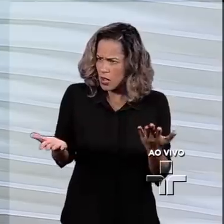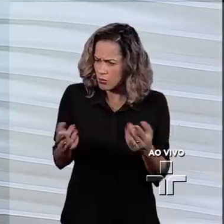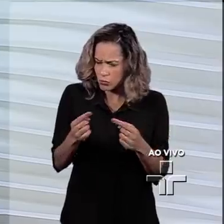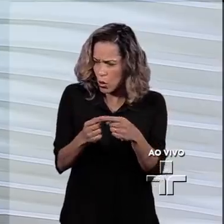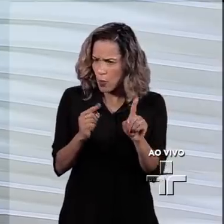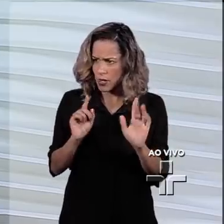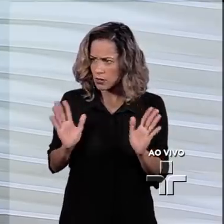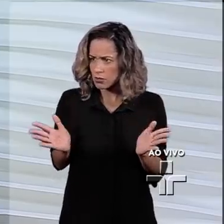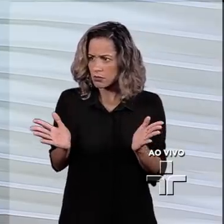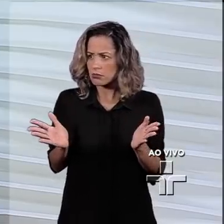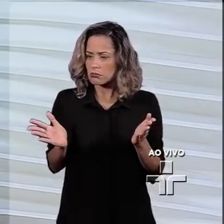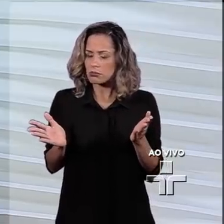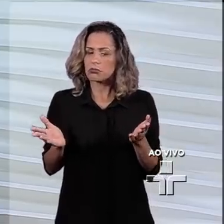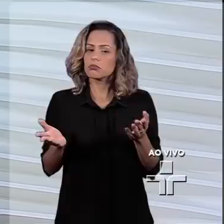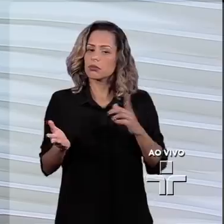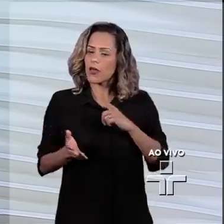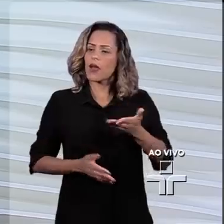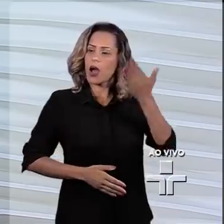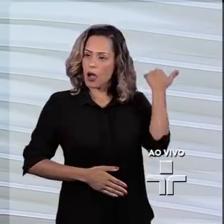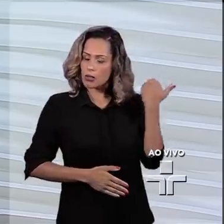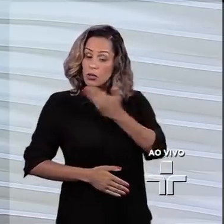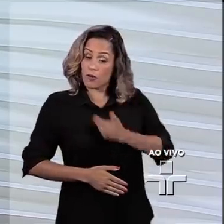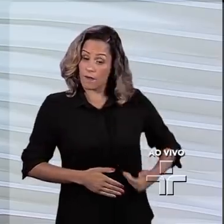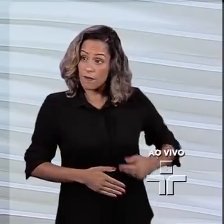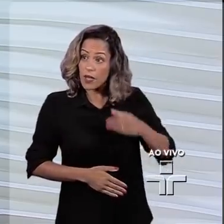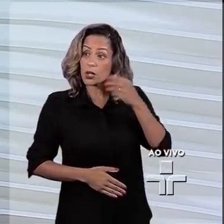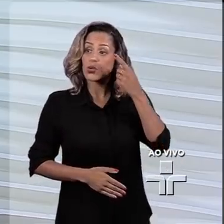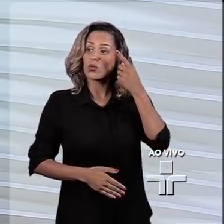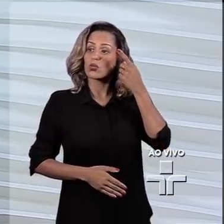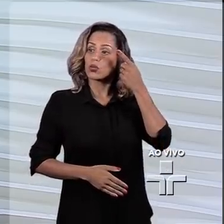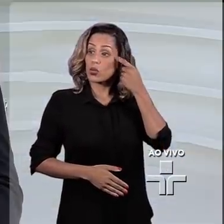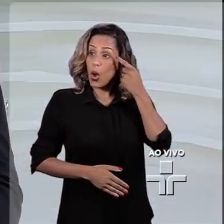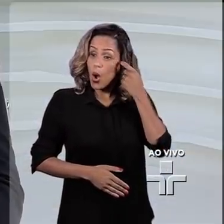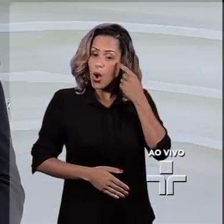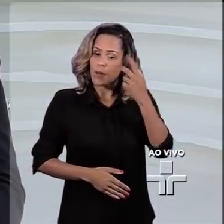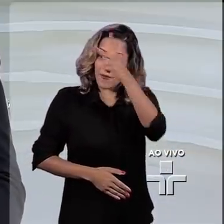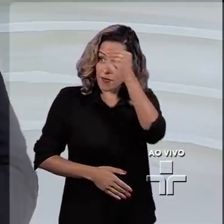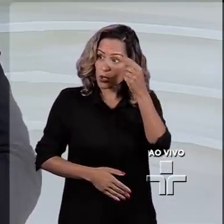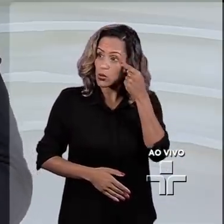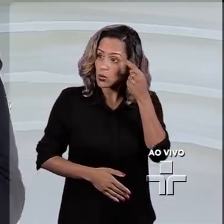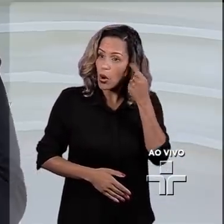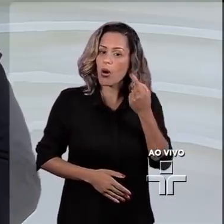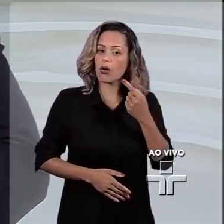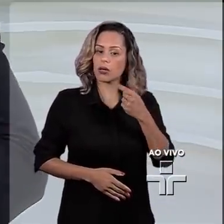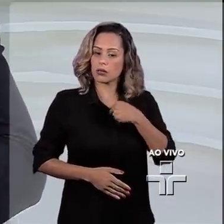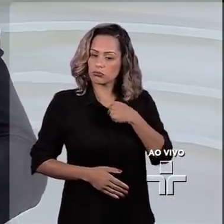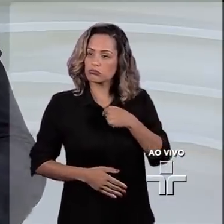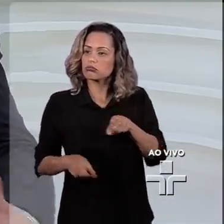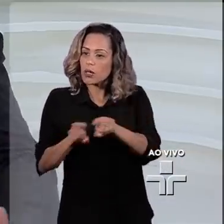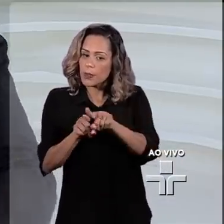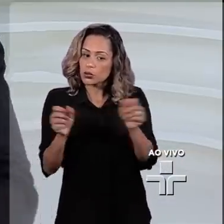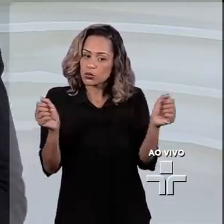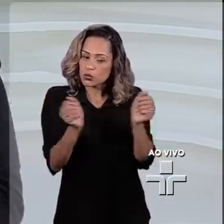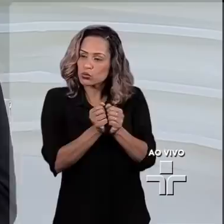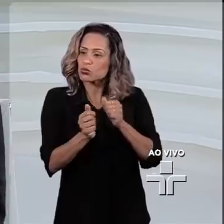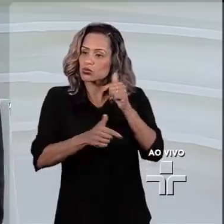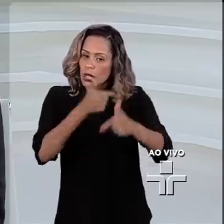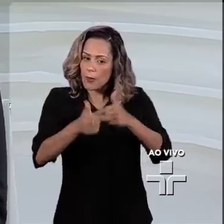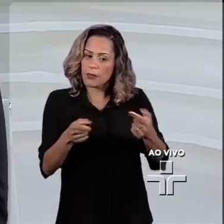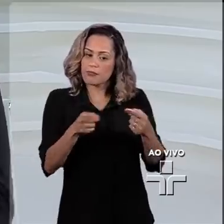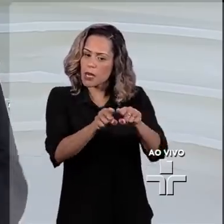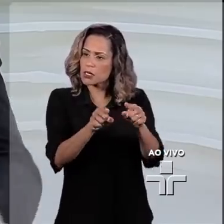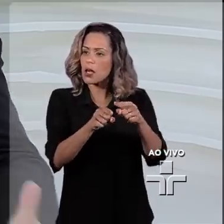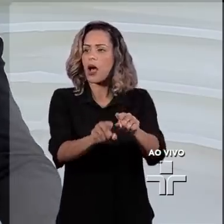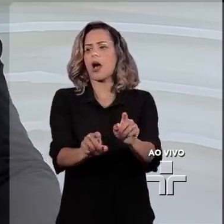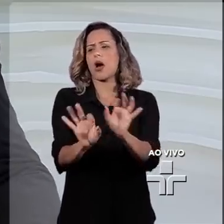muito beneficiada quando governador e prefeito trabalharam conjuntamente. Cito exemplos como